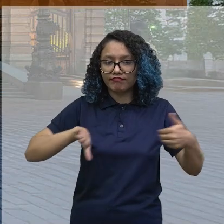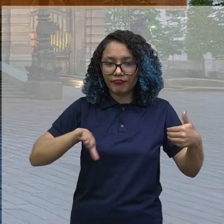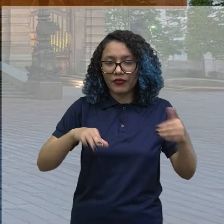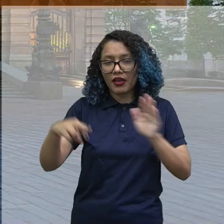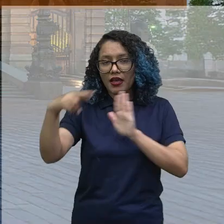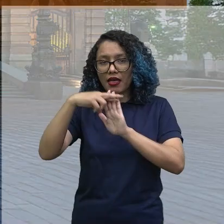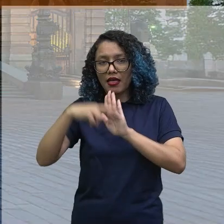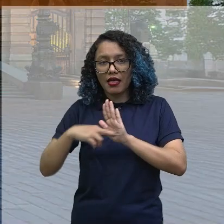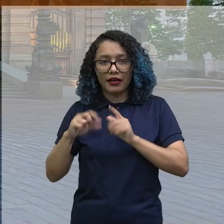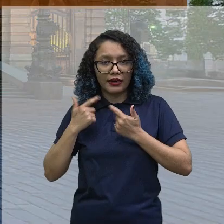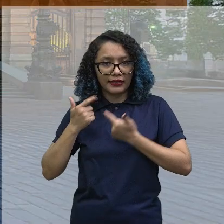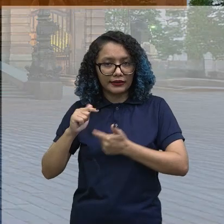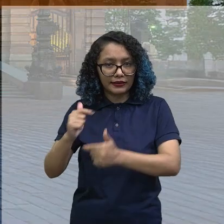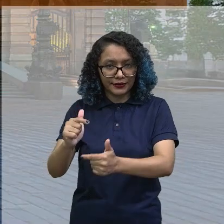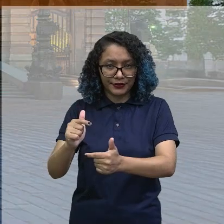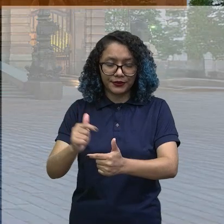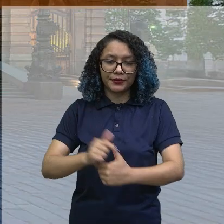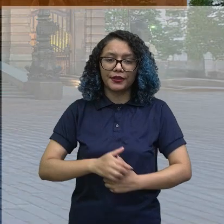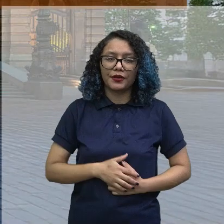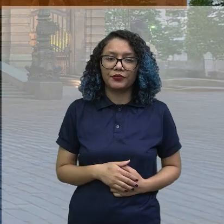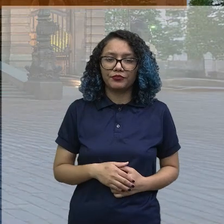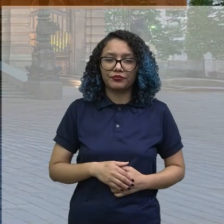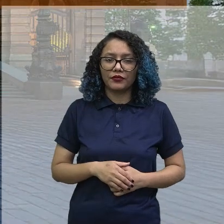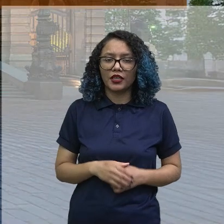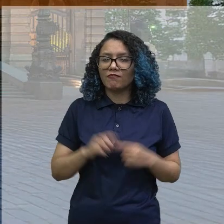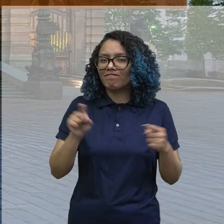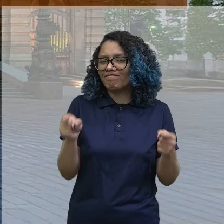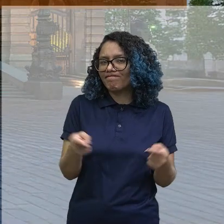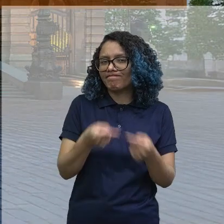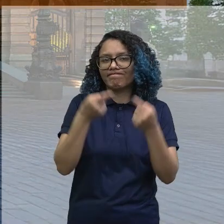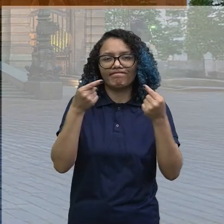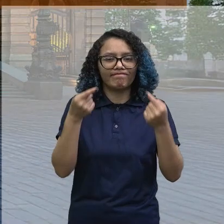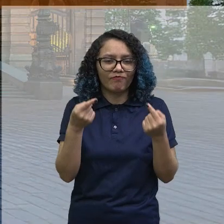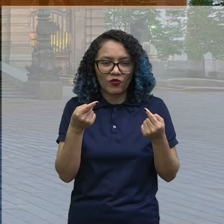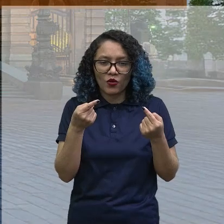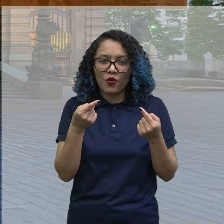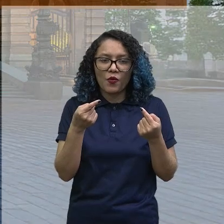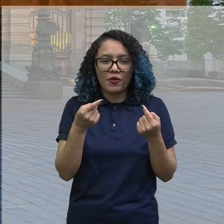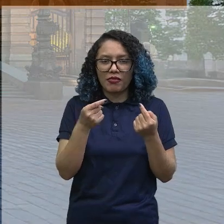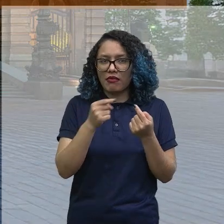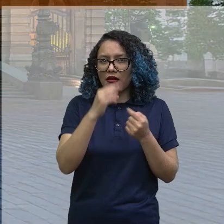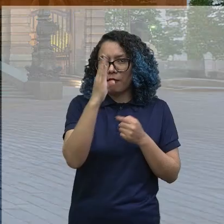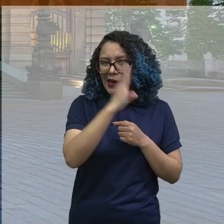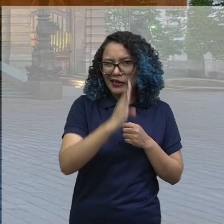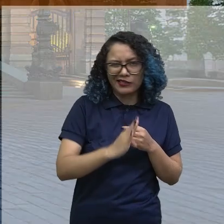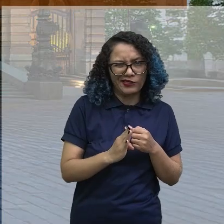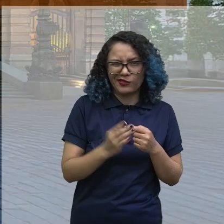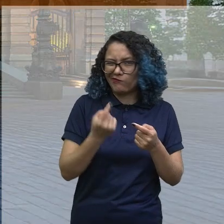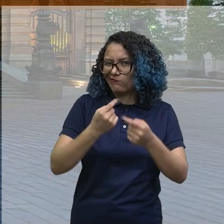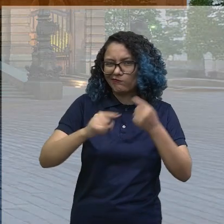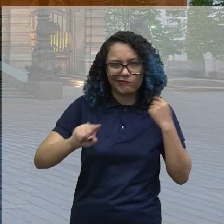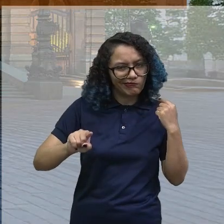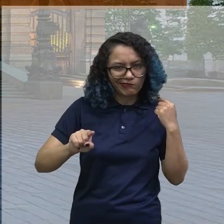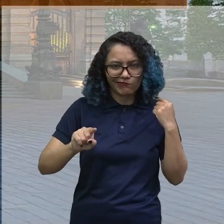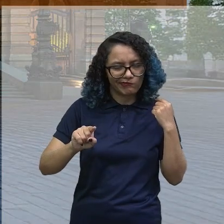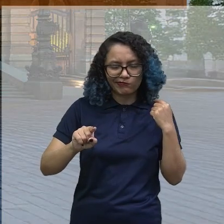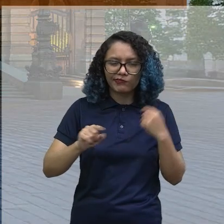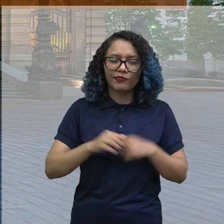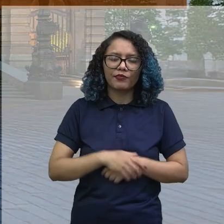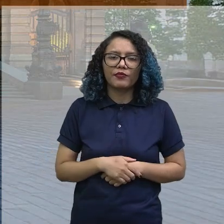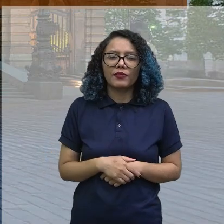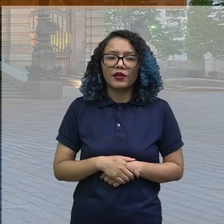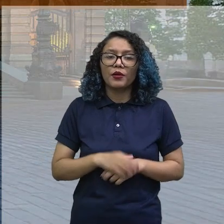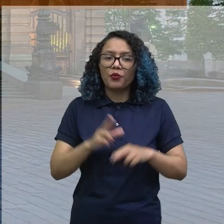regras tradicionais que não contemplavam o que era a brasilidade e o que era o Brasil, né? Então eles